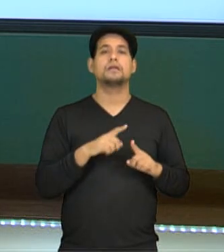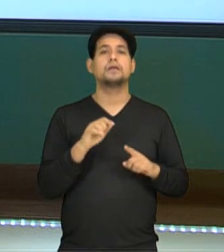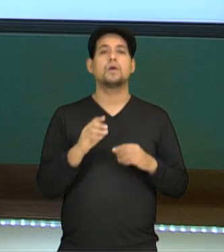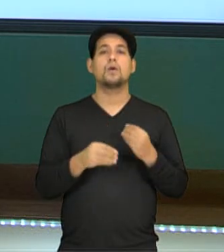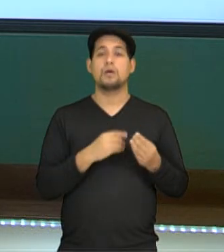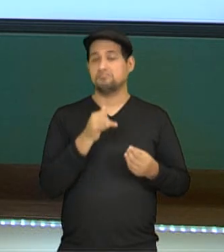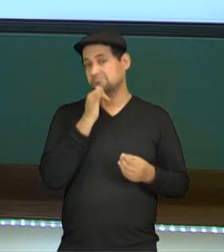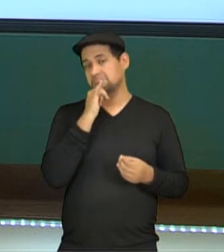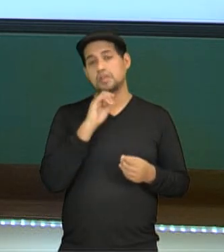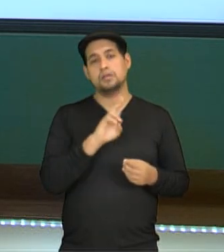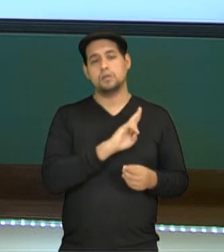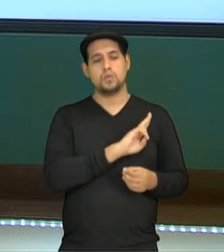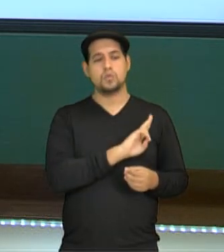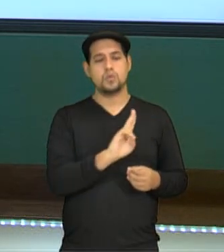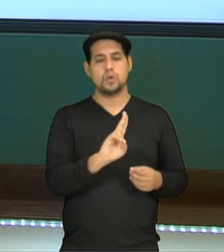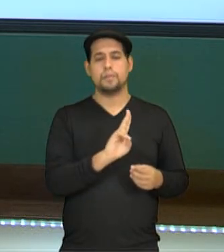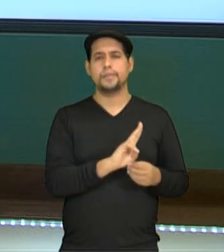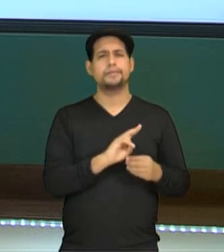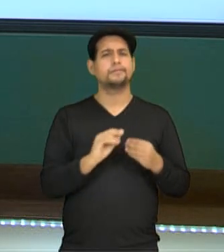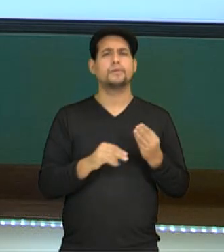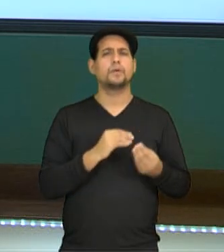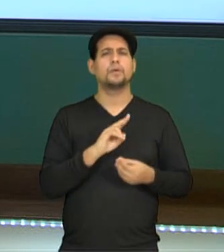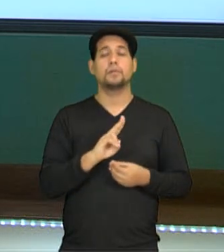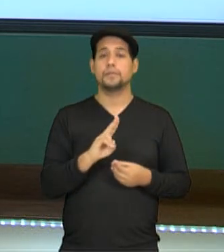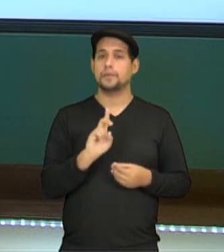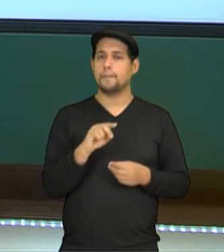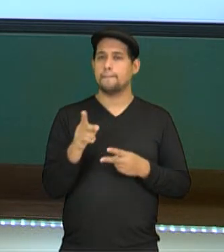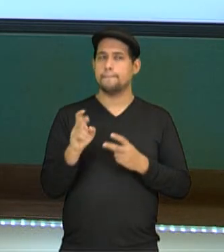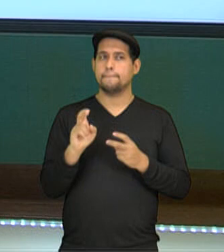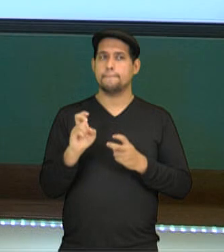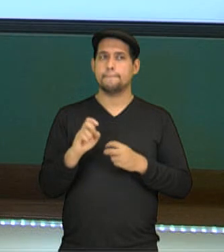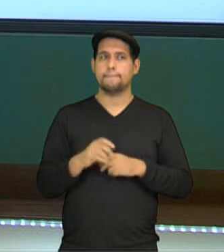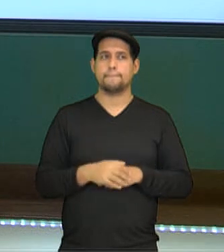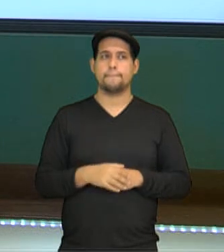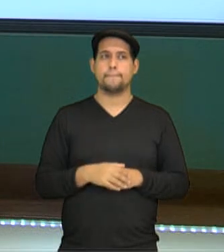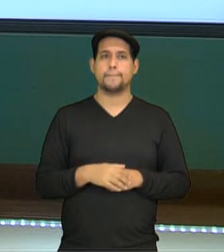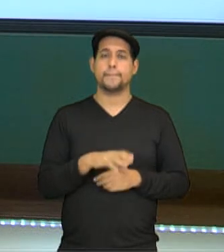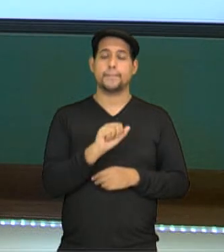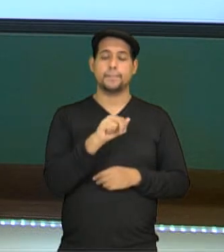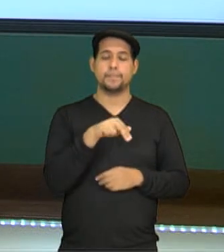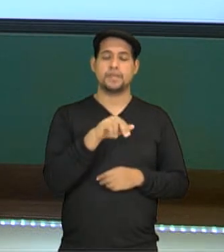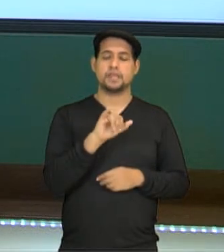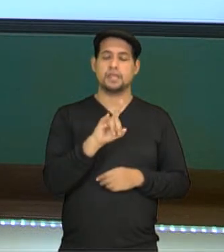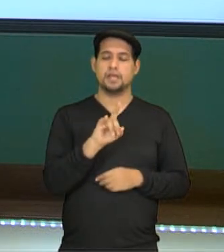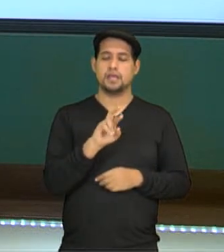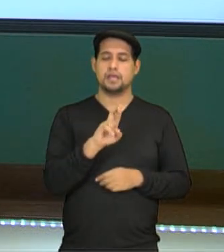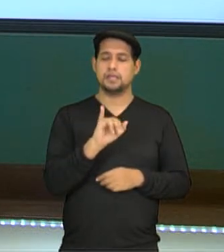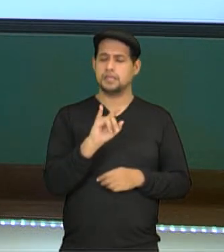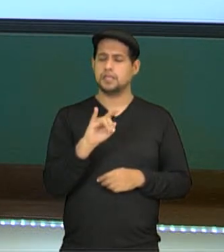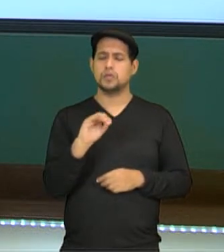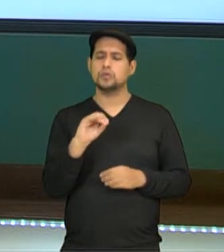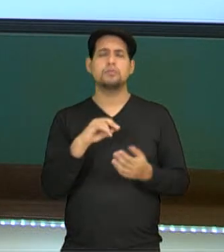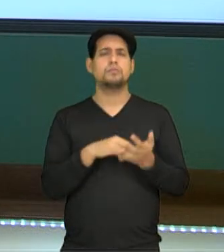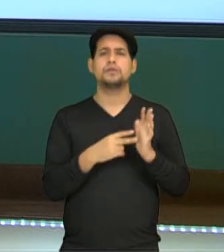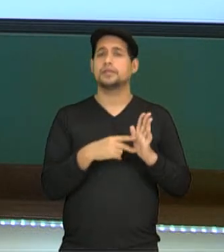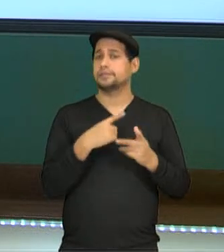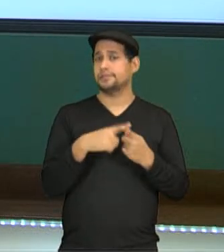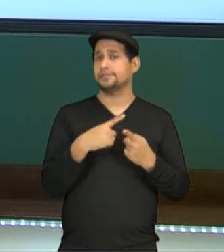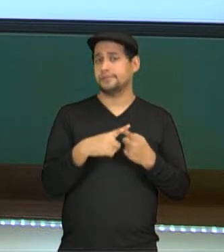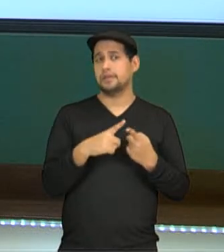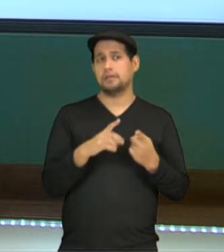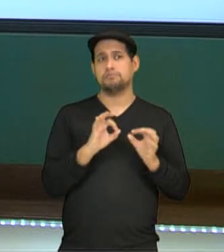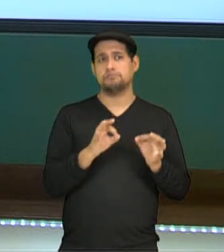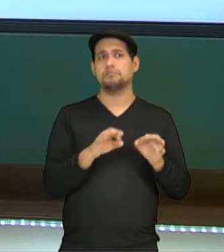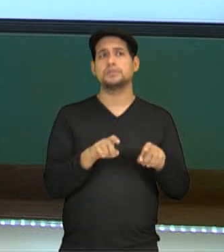Como nós nomeamos estas substâncias? Observe, anidrido, sim, porque é um